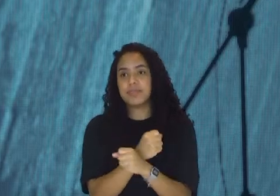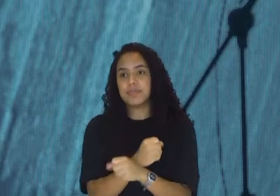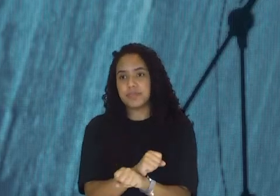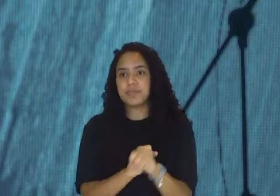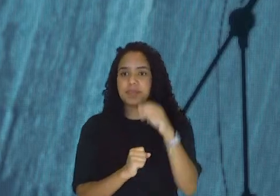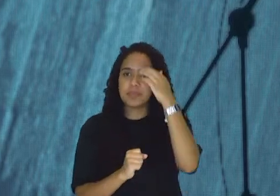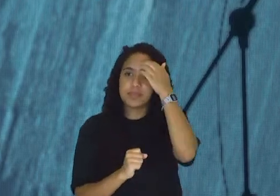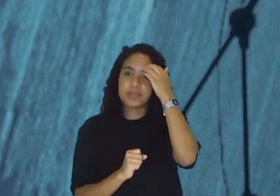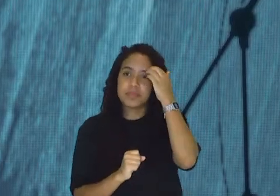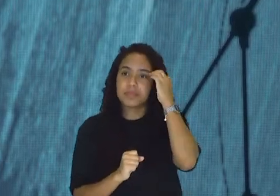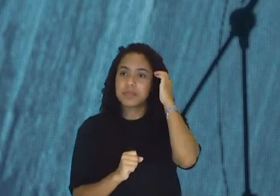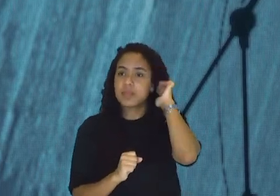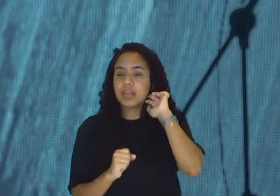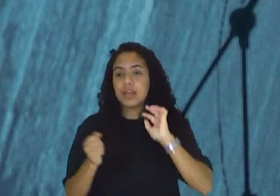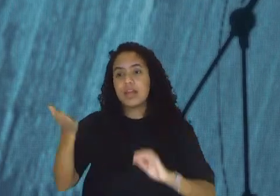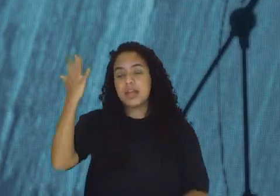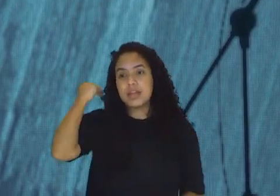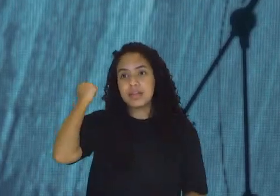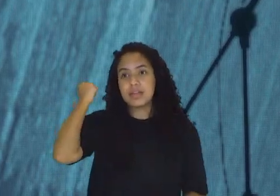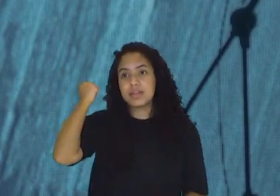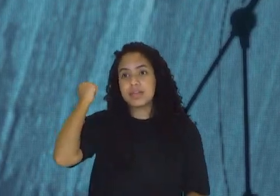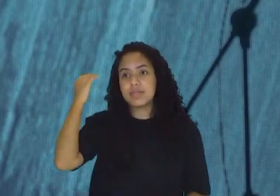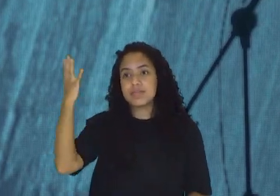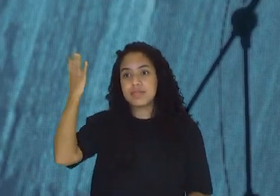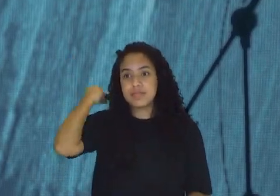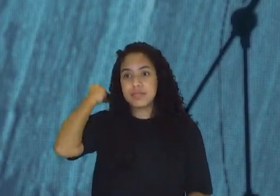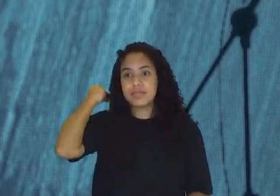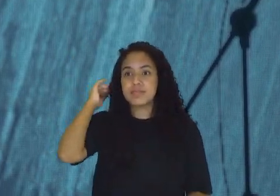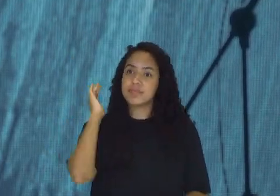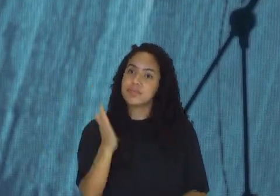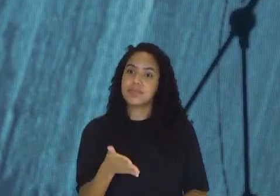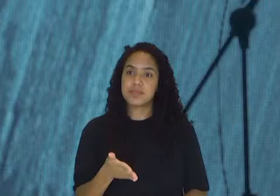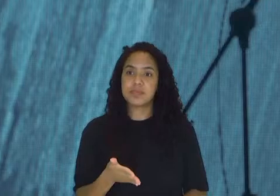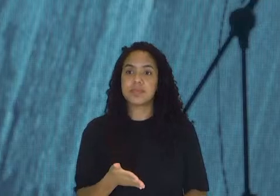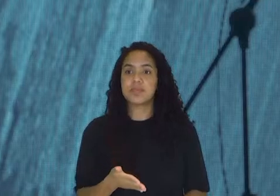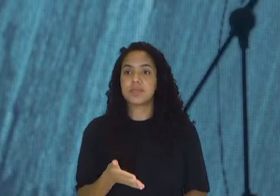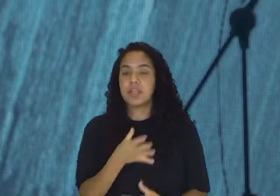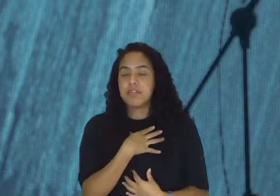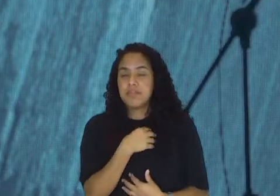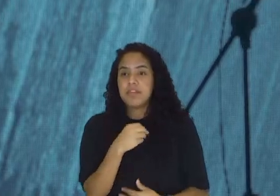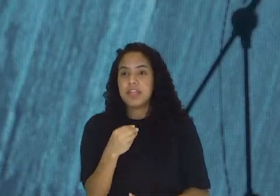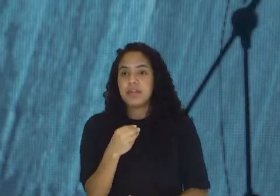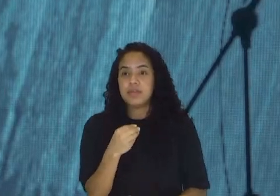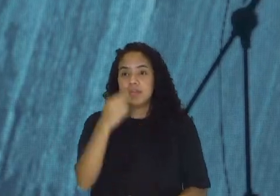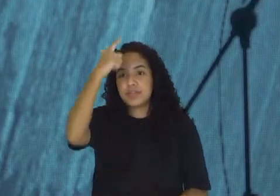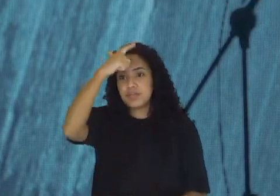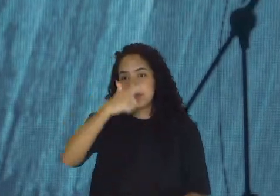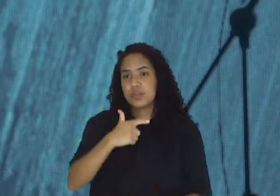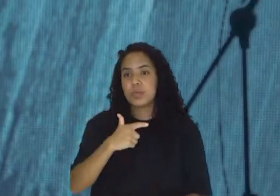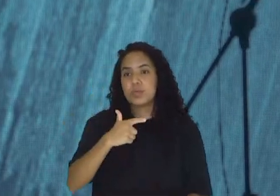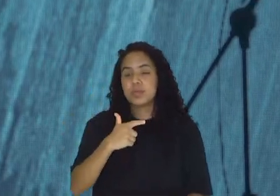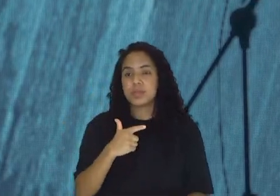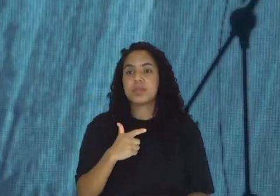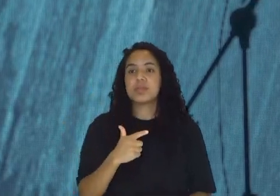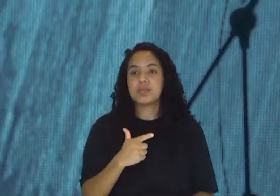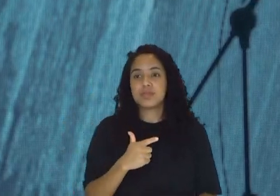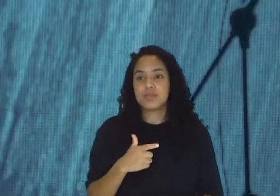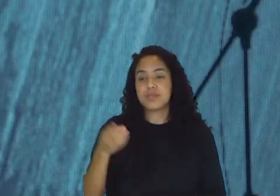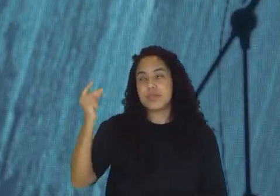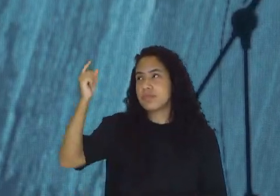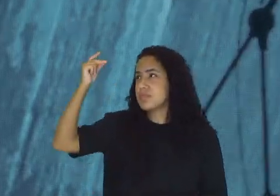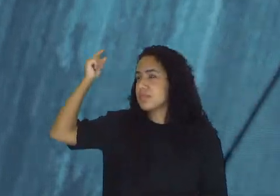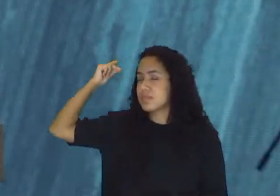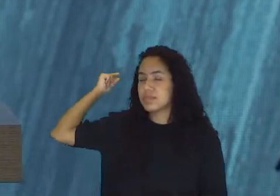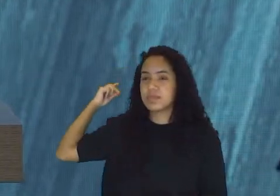distante para nós. Não porque ele quisesse, mas porque estávamos separados por causa do pecado. Mas em Cristo nós nos